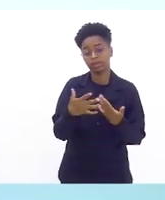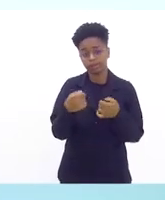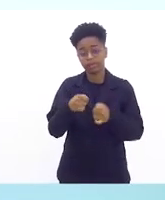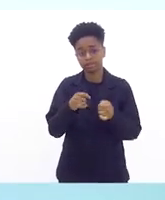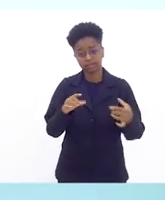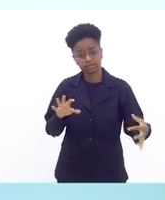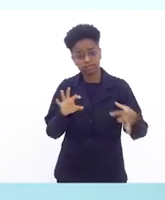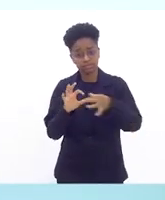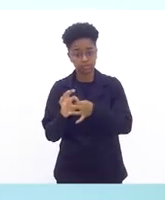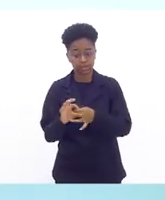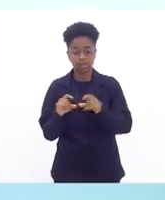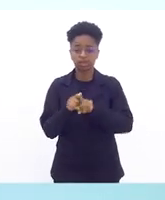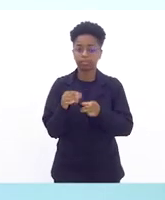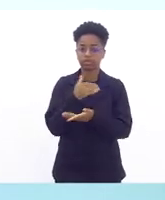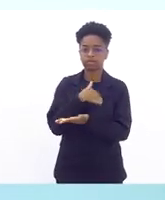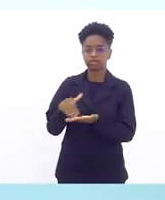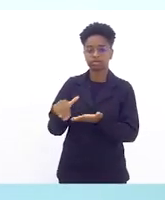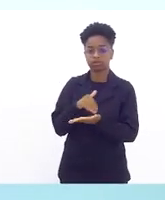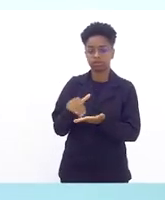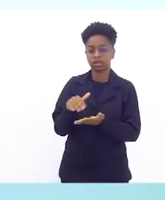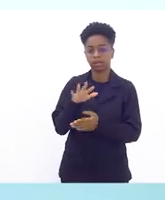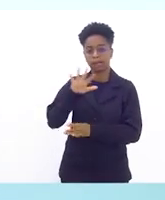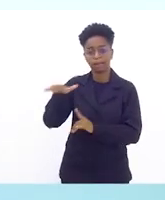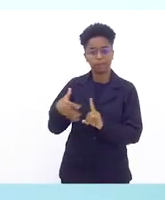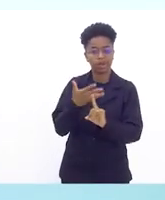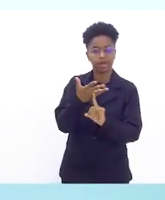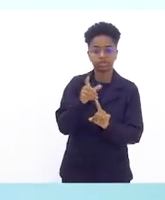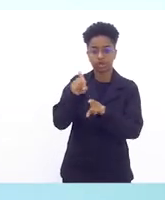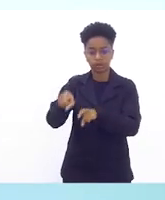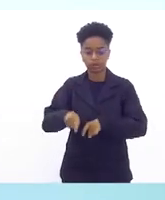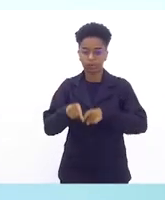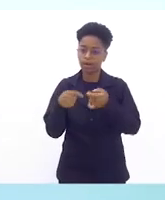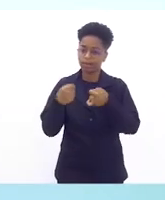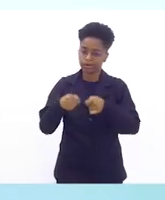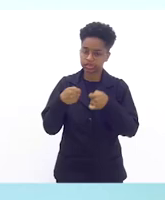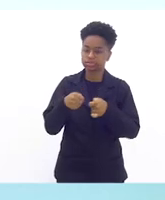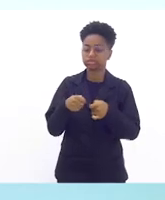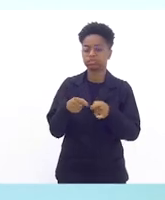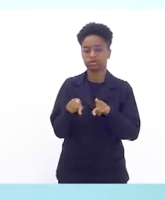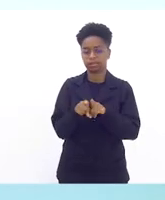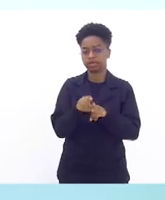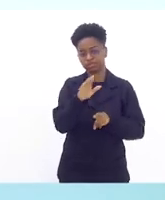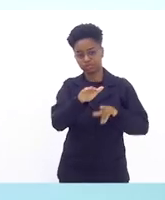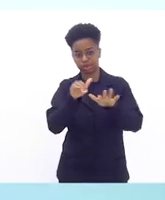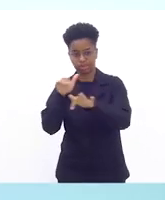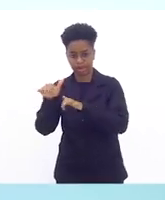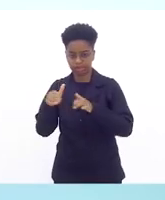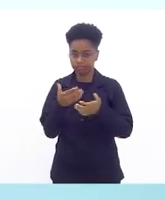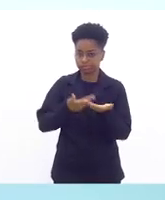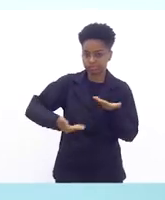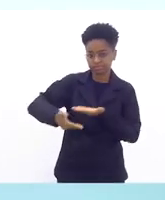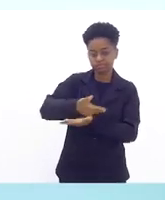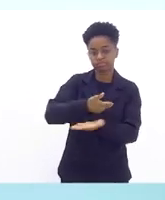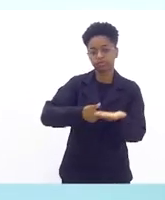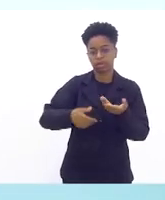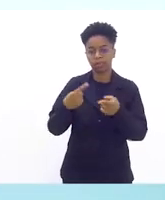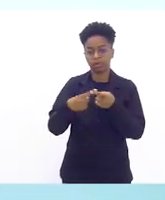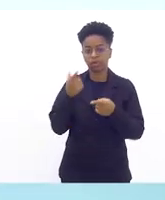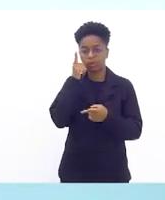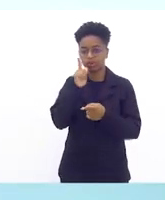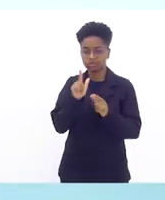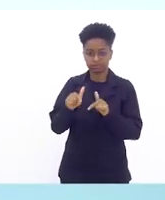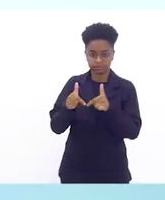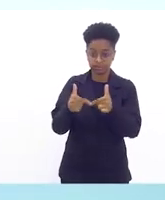como parceiro e também para Secretaria de Meio Ambiente agricultura acho que a gente tem que puxar que é assim que a gente vai radiar e vamos somar